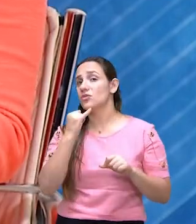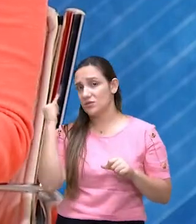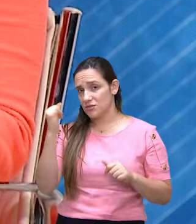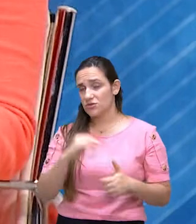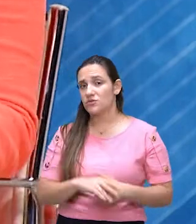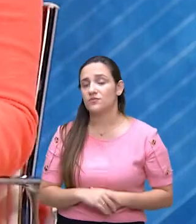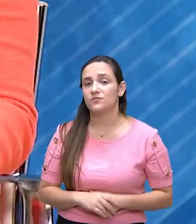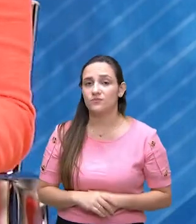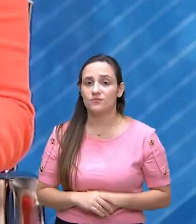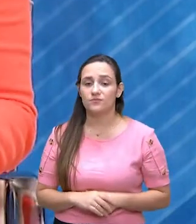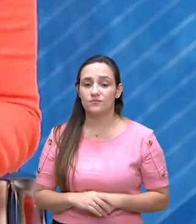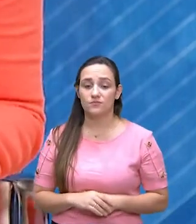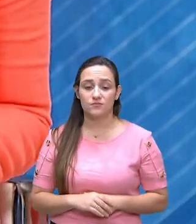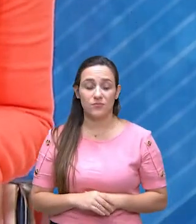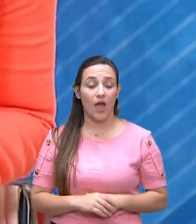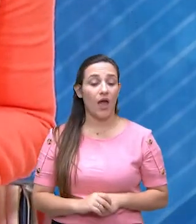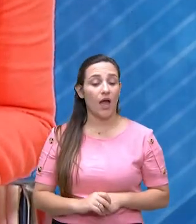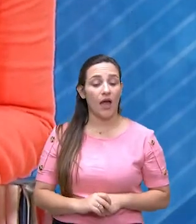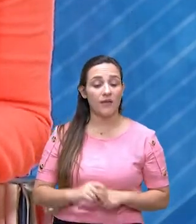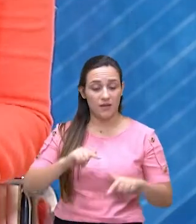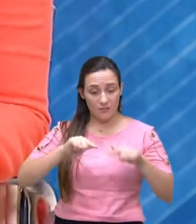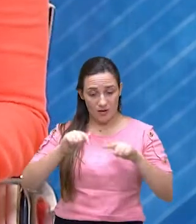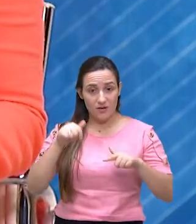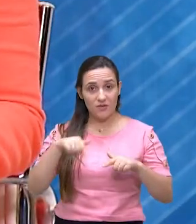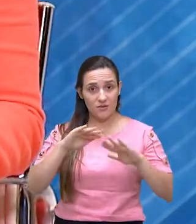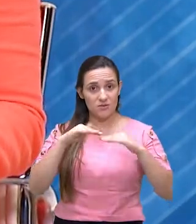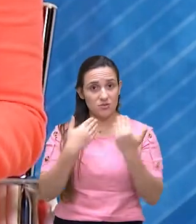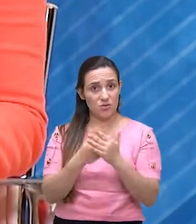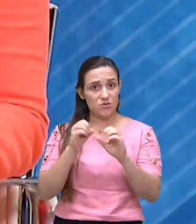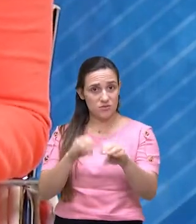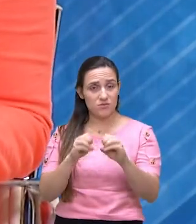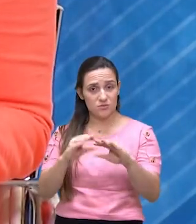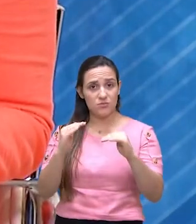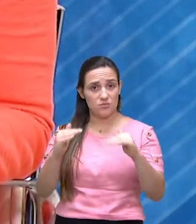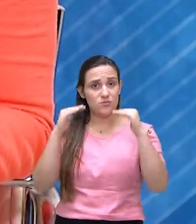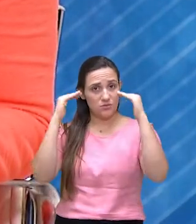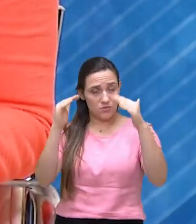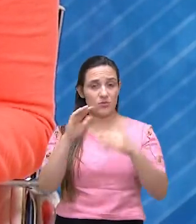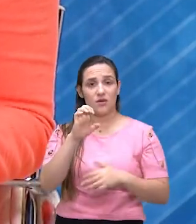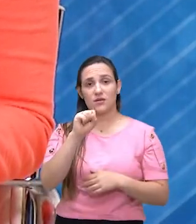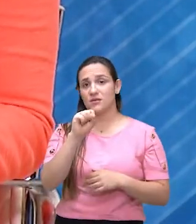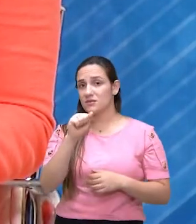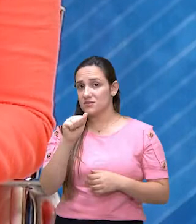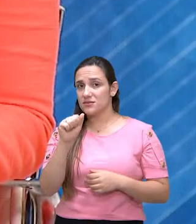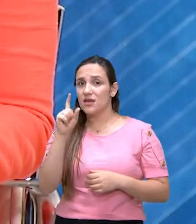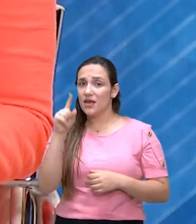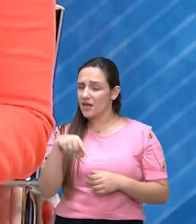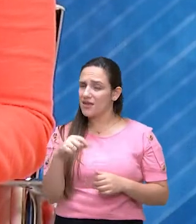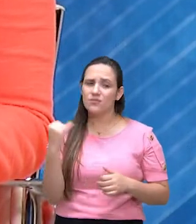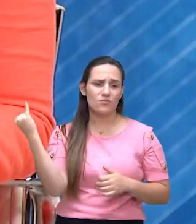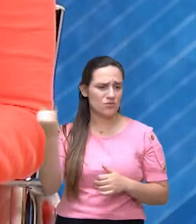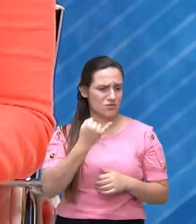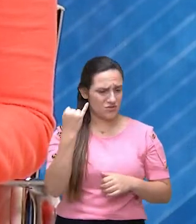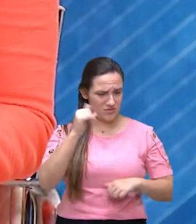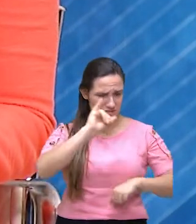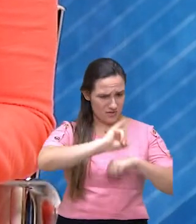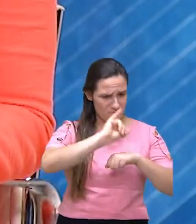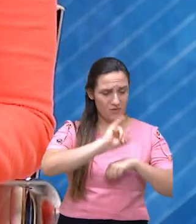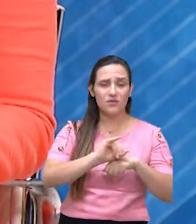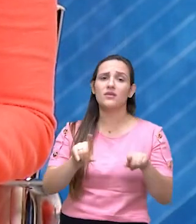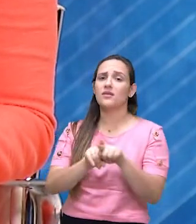dizer que o trabalho da ESA é na capital mas também no interior então há uma preocupação